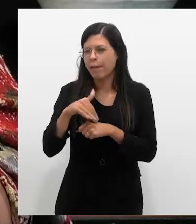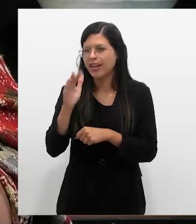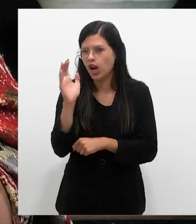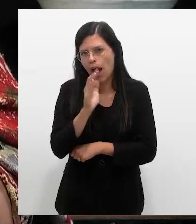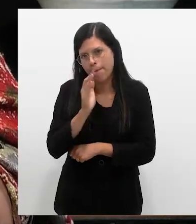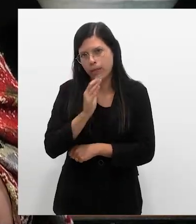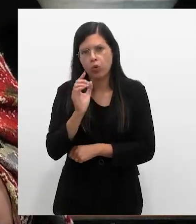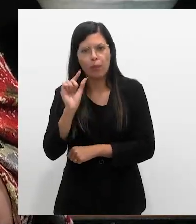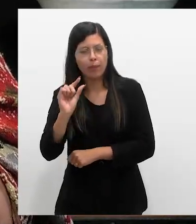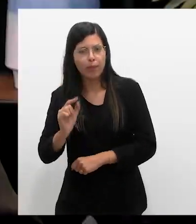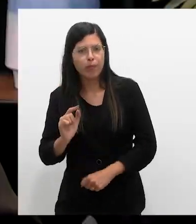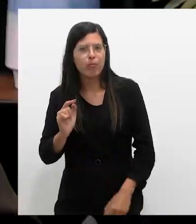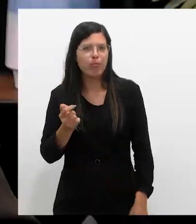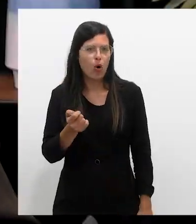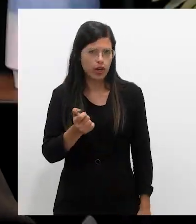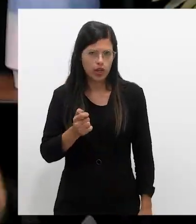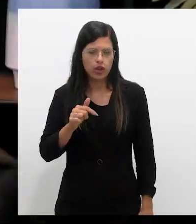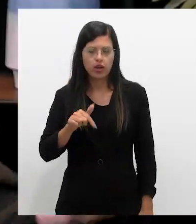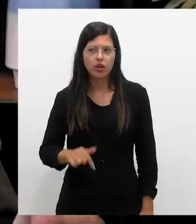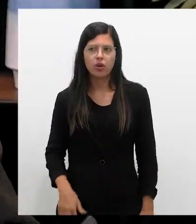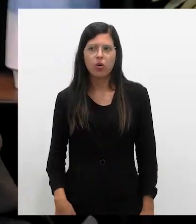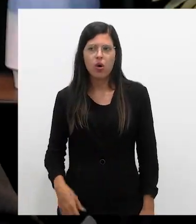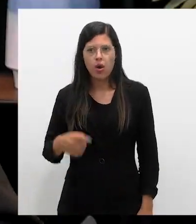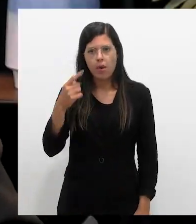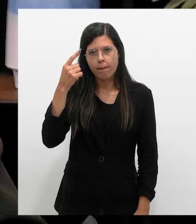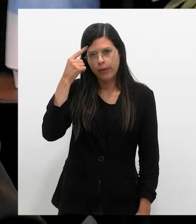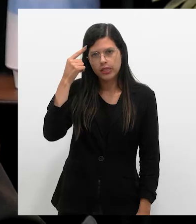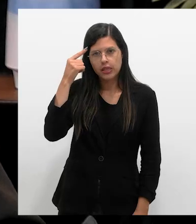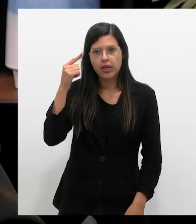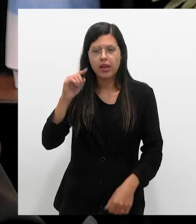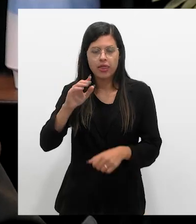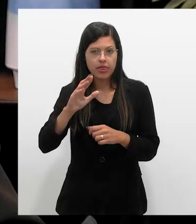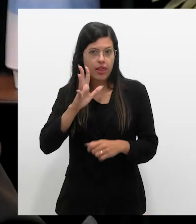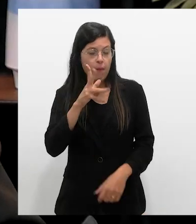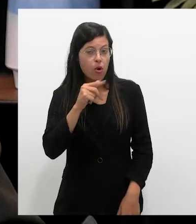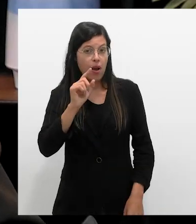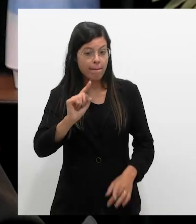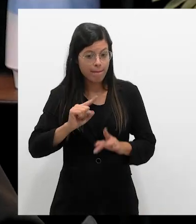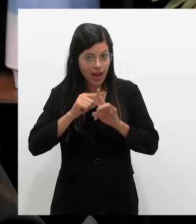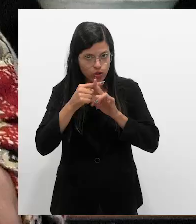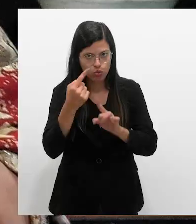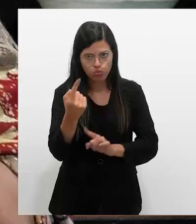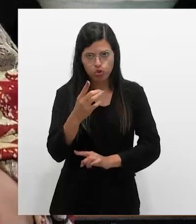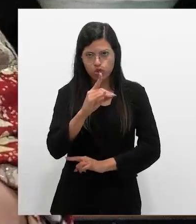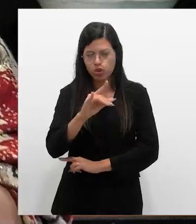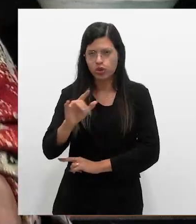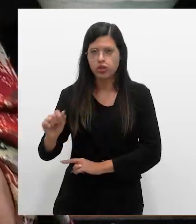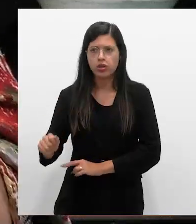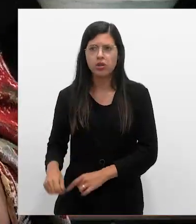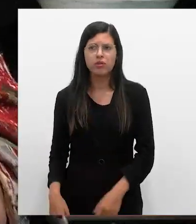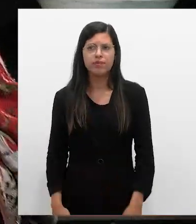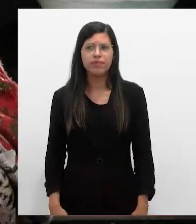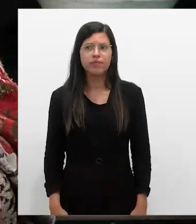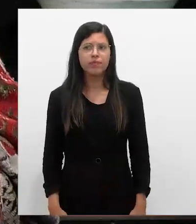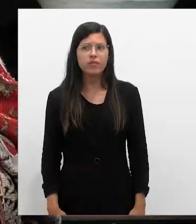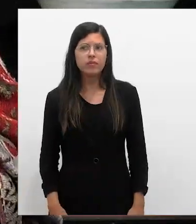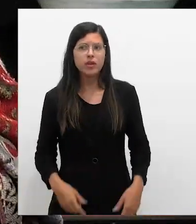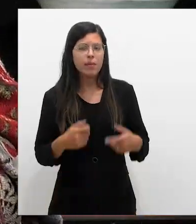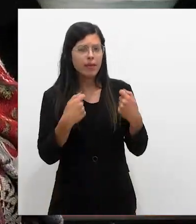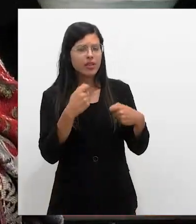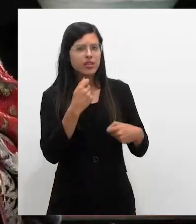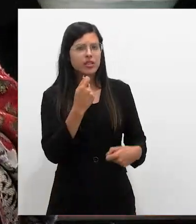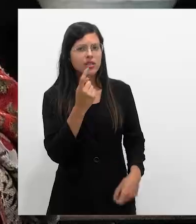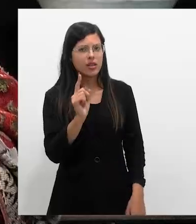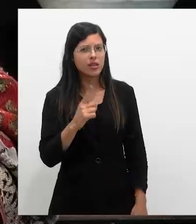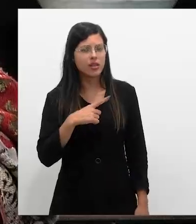mais ou menos na média, né? Só pensei que demoraria um dia a mais. E não, foi mais rápido do que eu imaginava. Qual a qualificação que tem que ter um